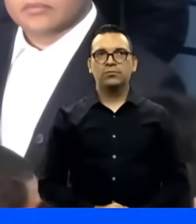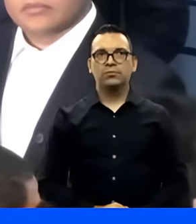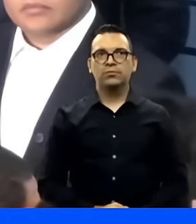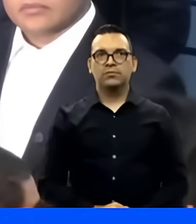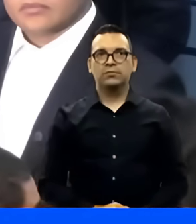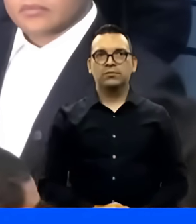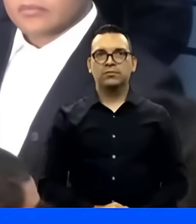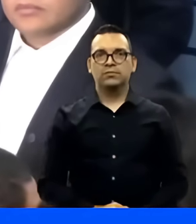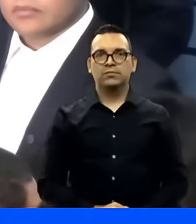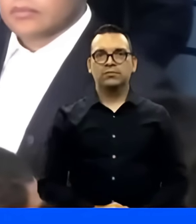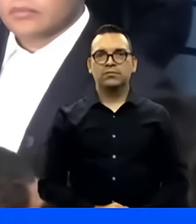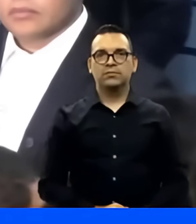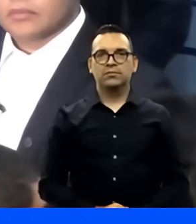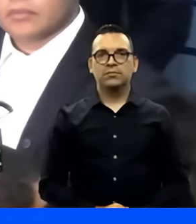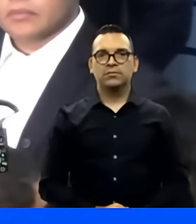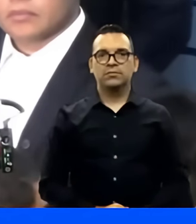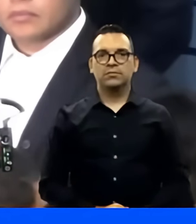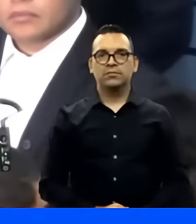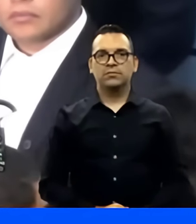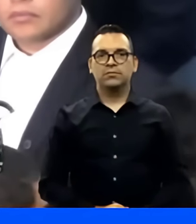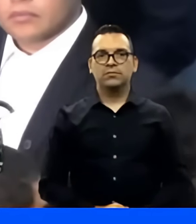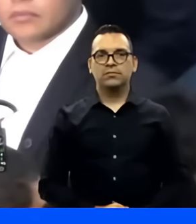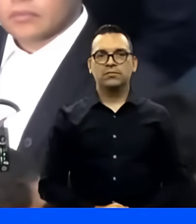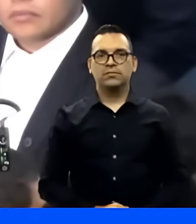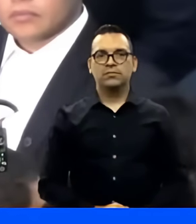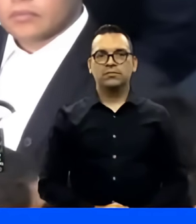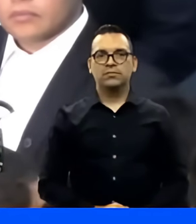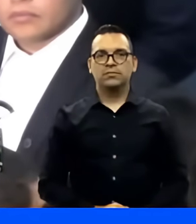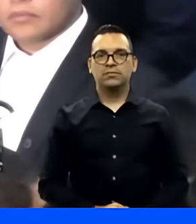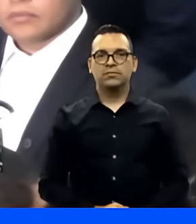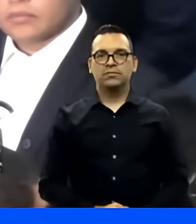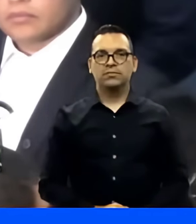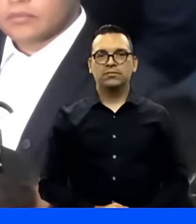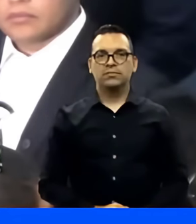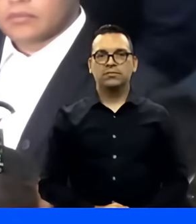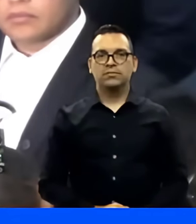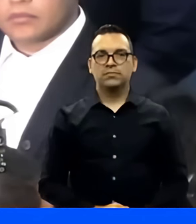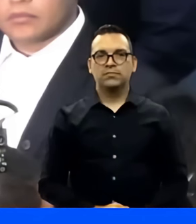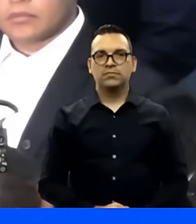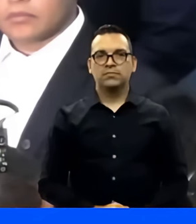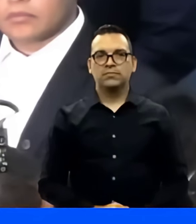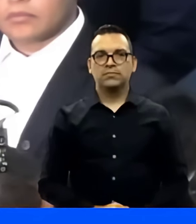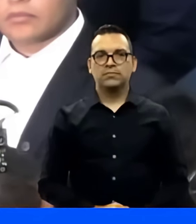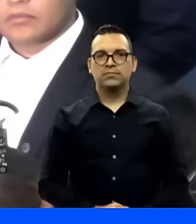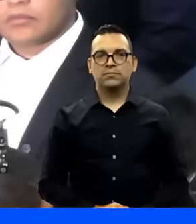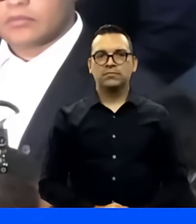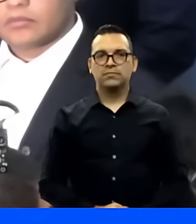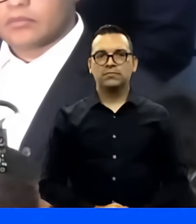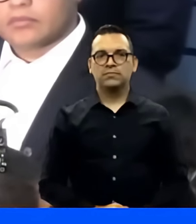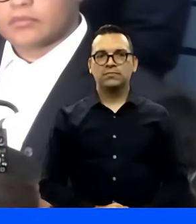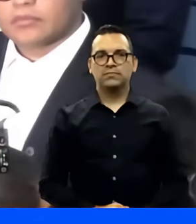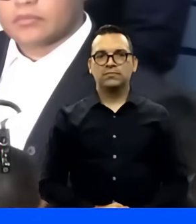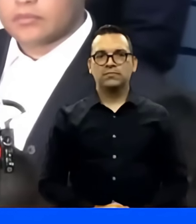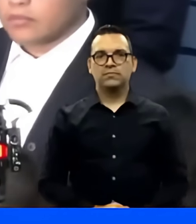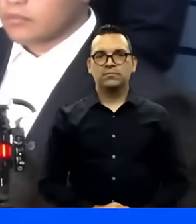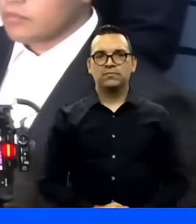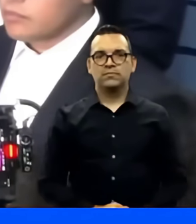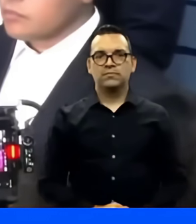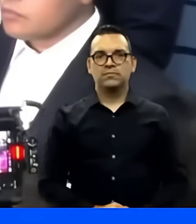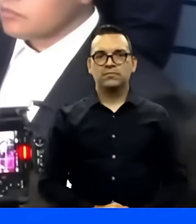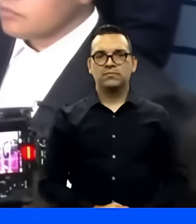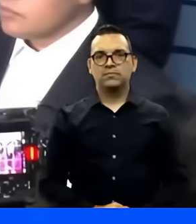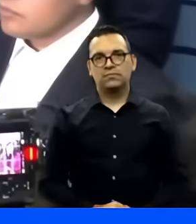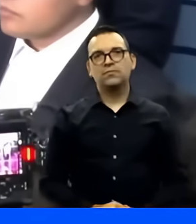para a sustentabilidade econômica do governo que será eleito, também essa questão de planejamento de 2050? Sem